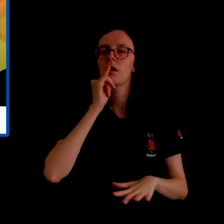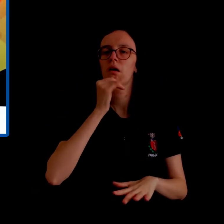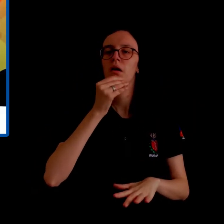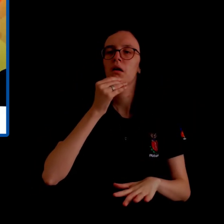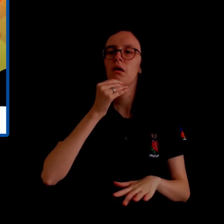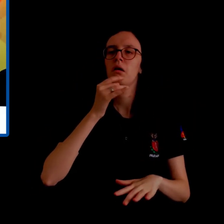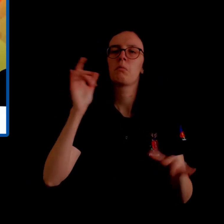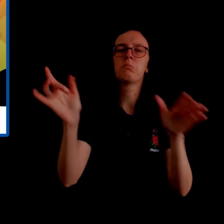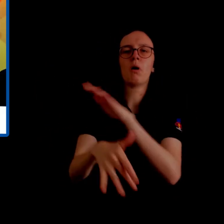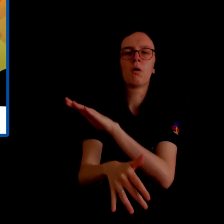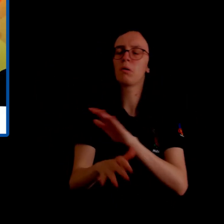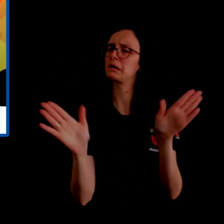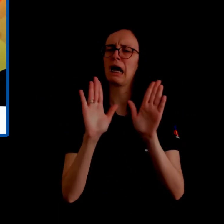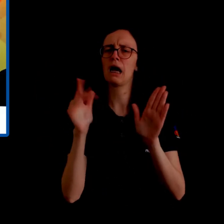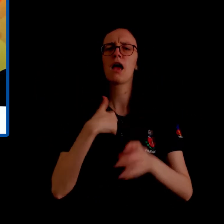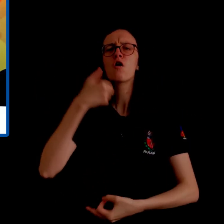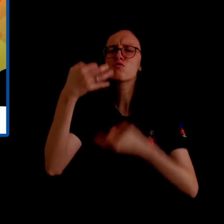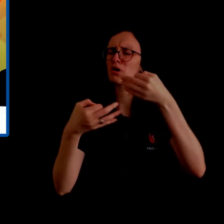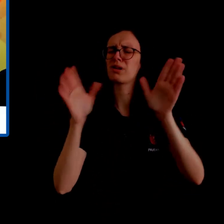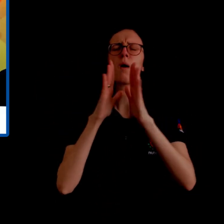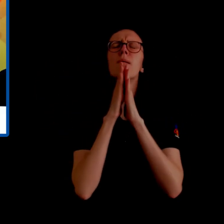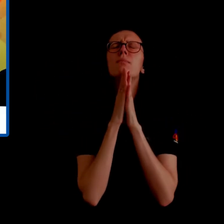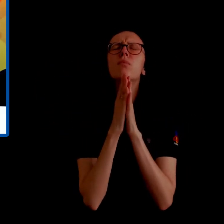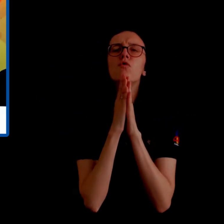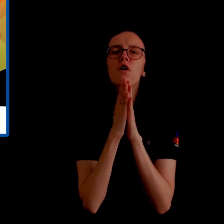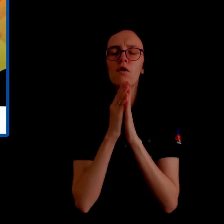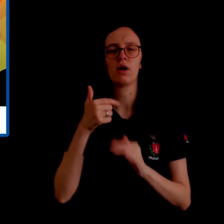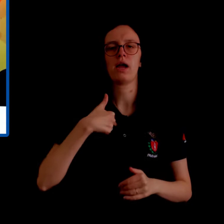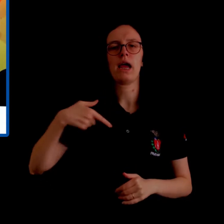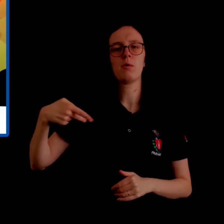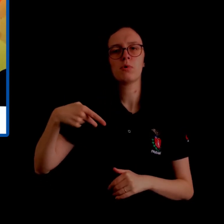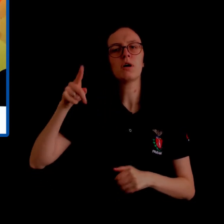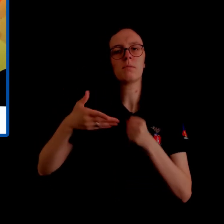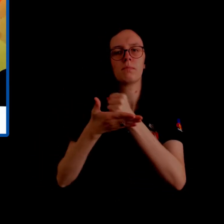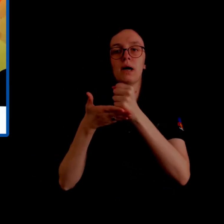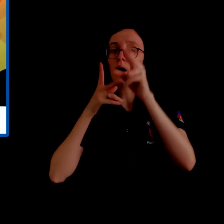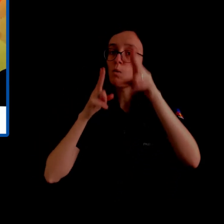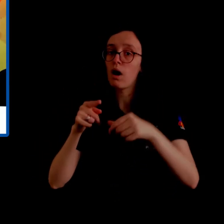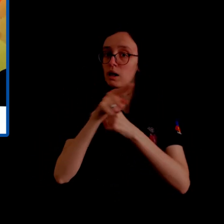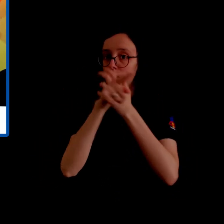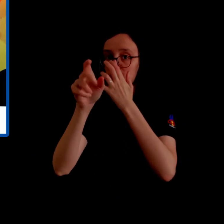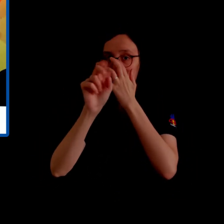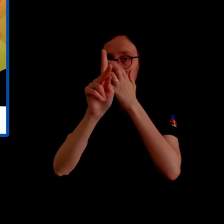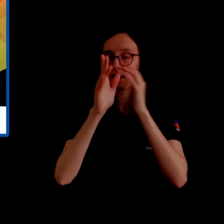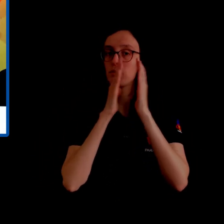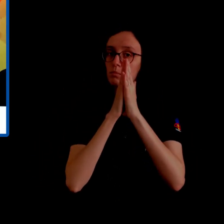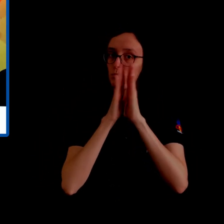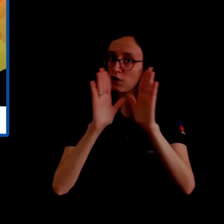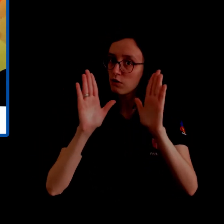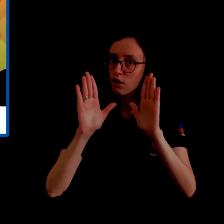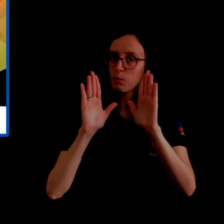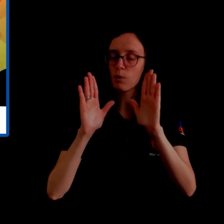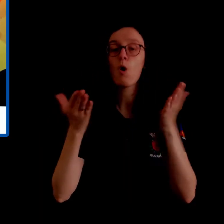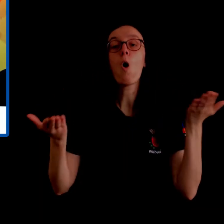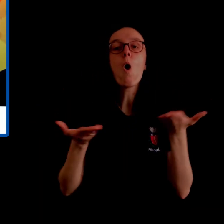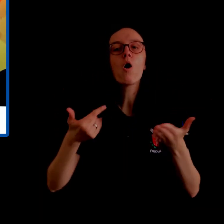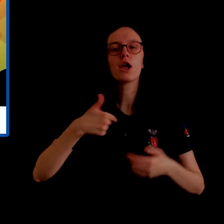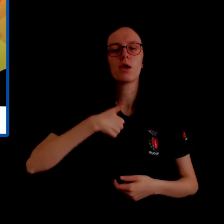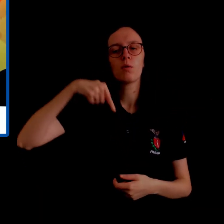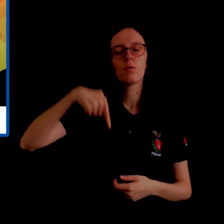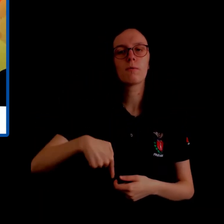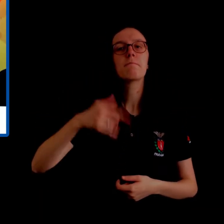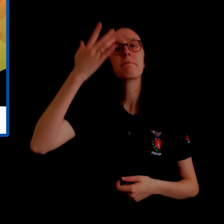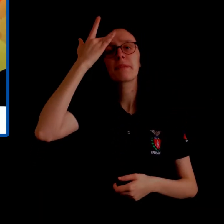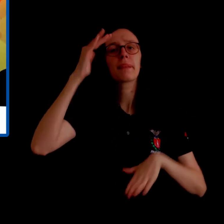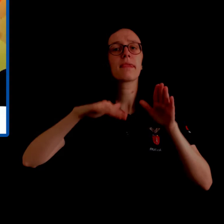ninguém, eu não estou julgando, por favor, eu sou o professor da base como vocês, por favor, tá? Hoje eu estou aqui, mas amanhã